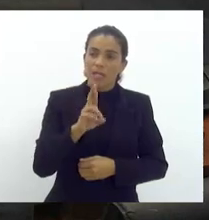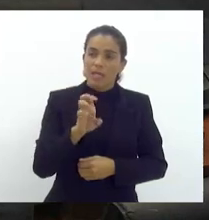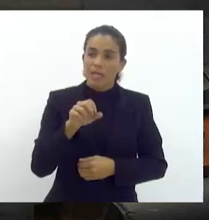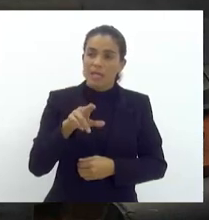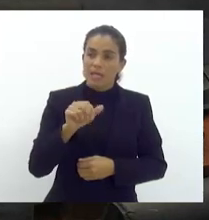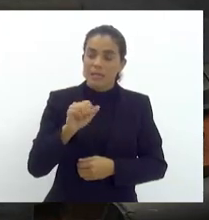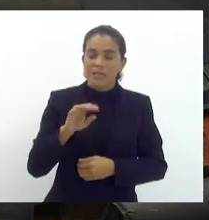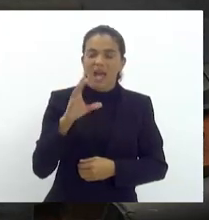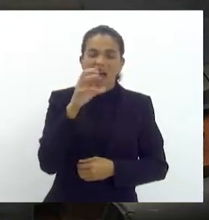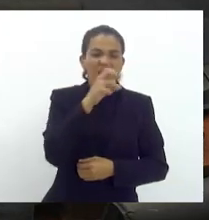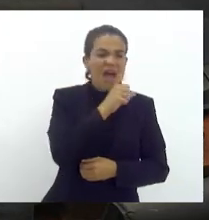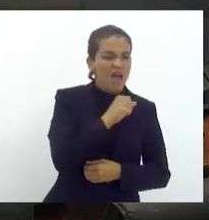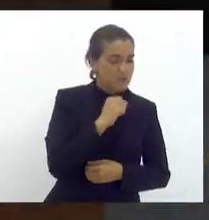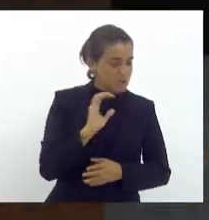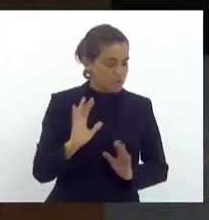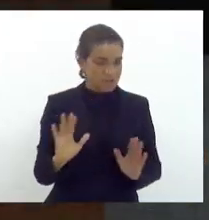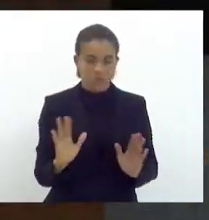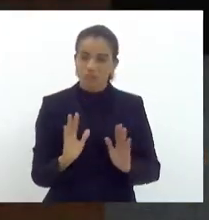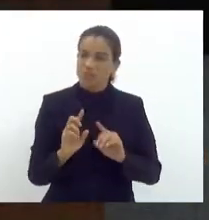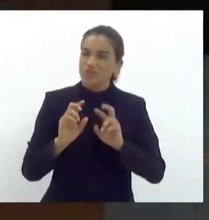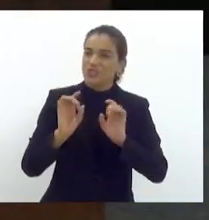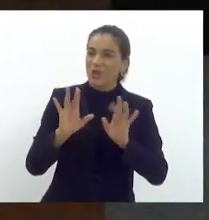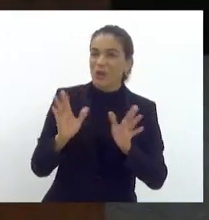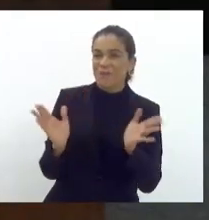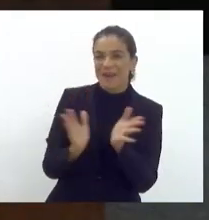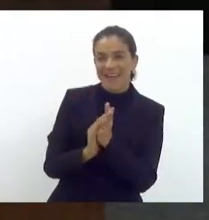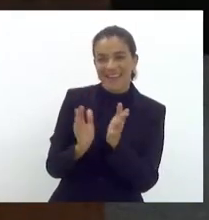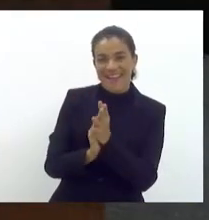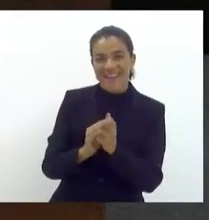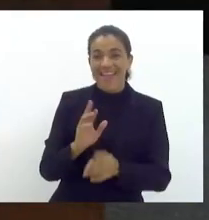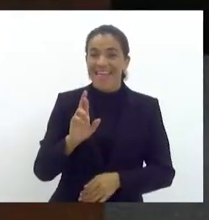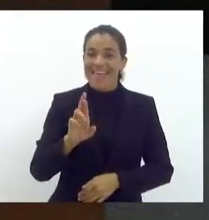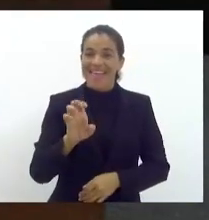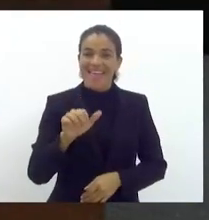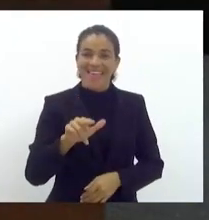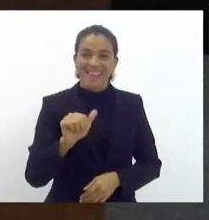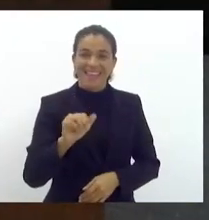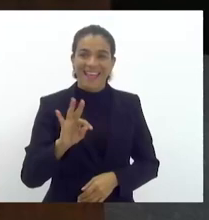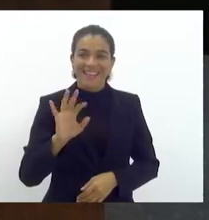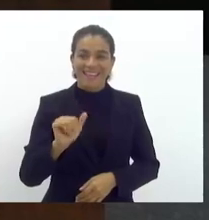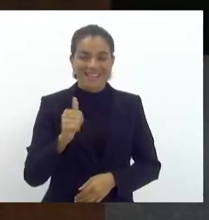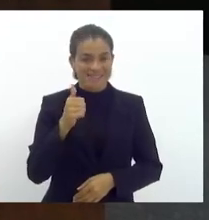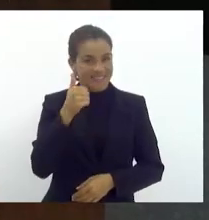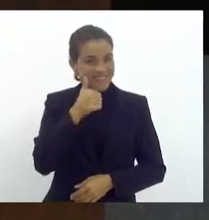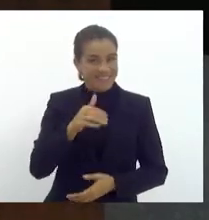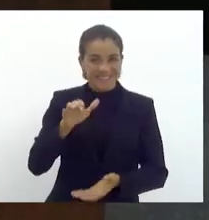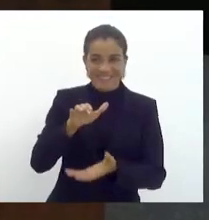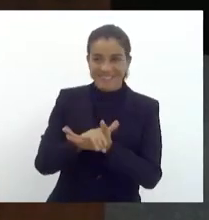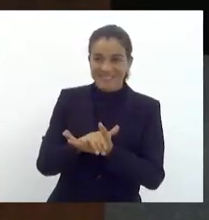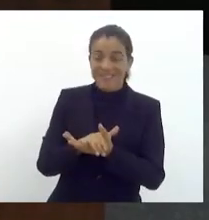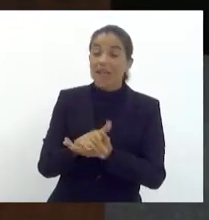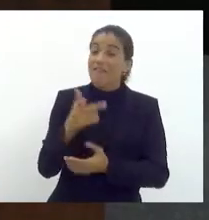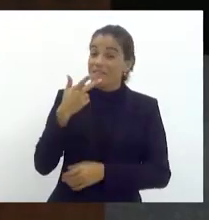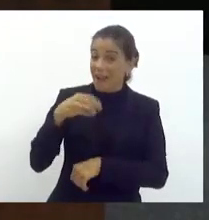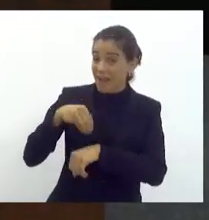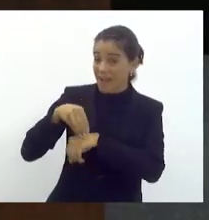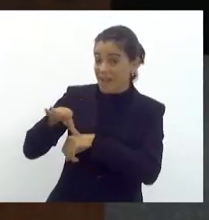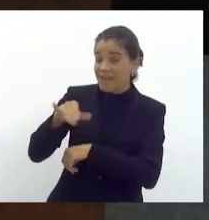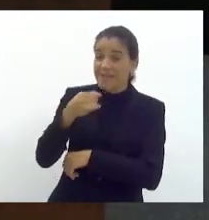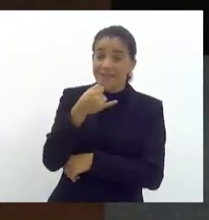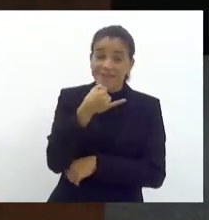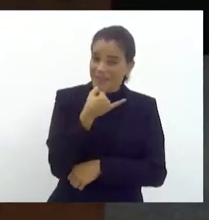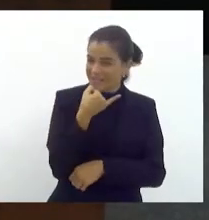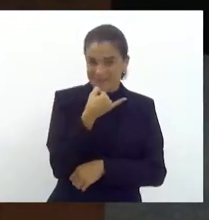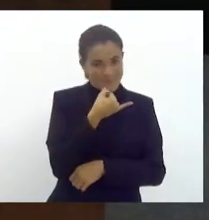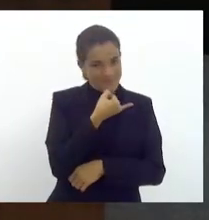muito rápido só para parabenizar a minha xará Renata companheira aí do máximo Alberto e dizer para ele que infelizmente